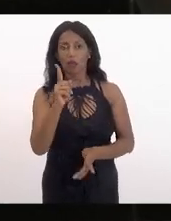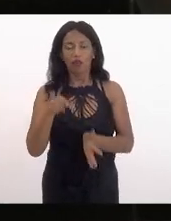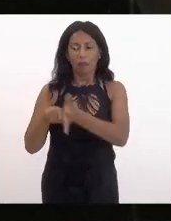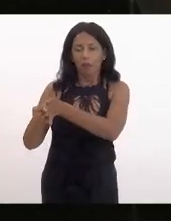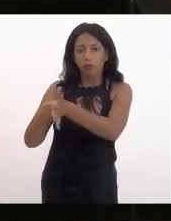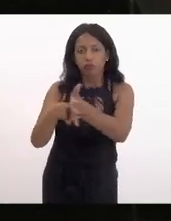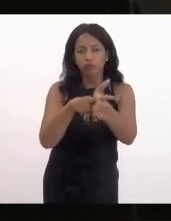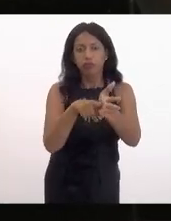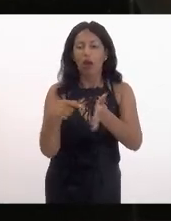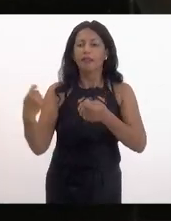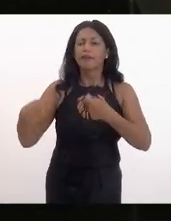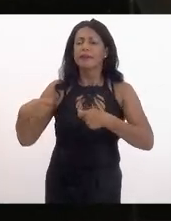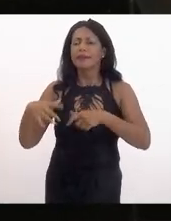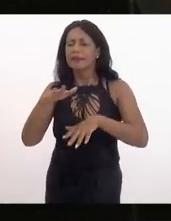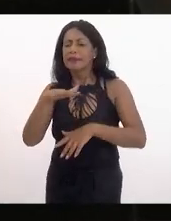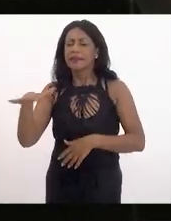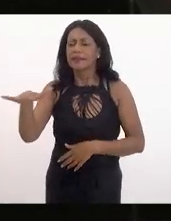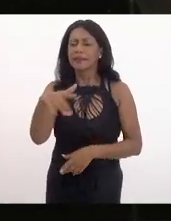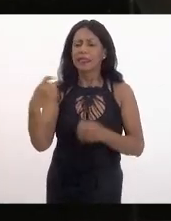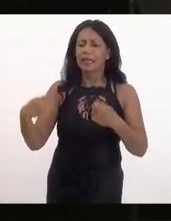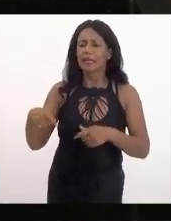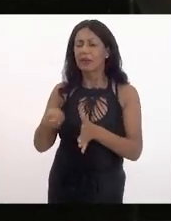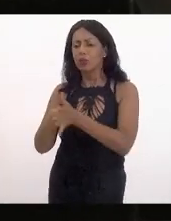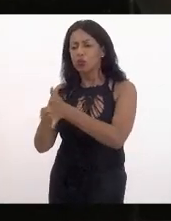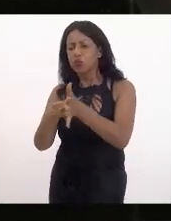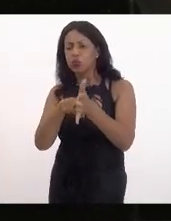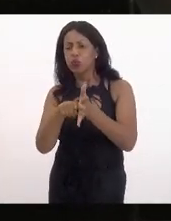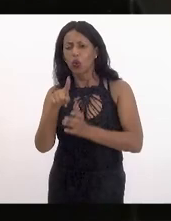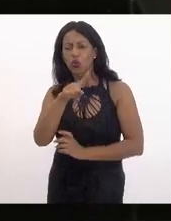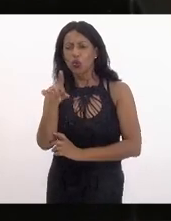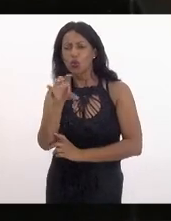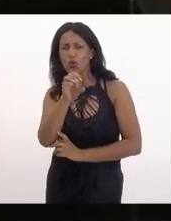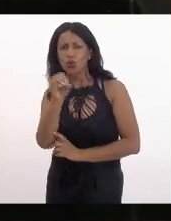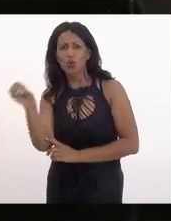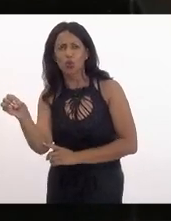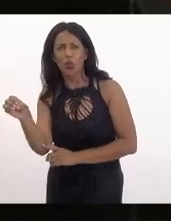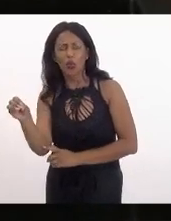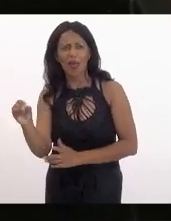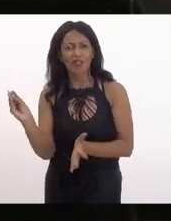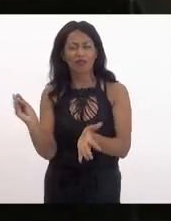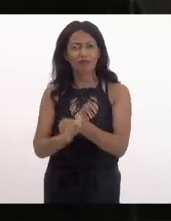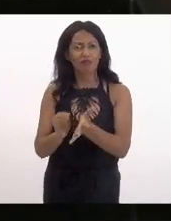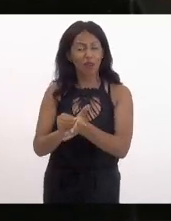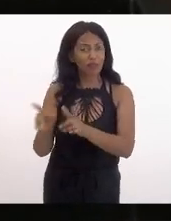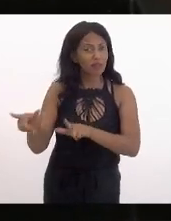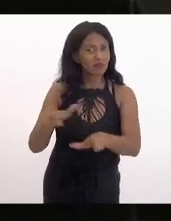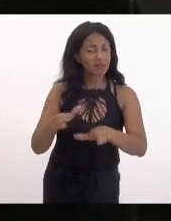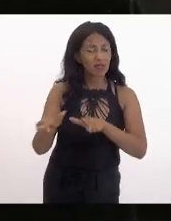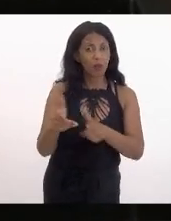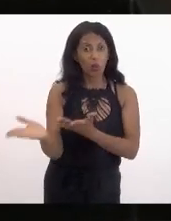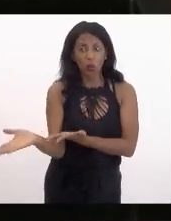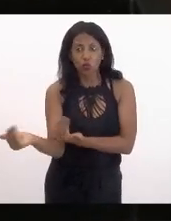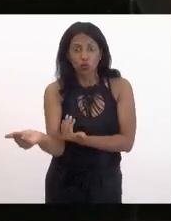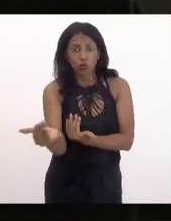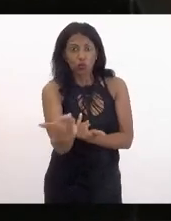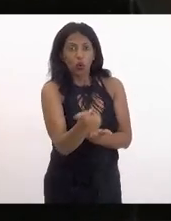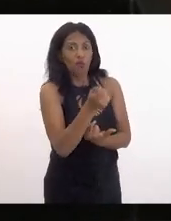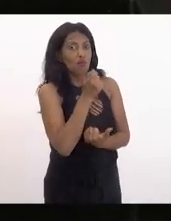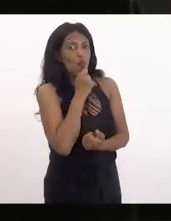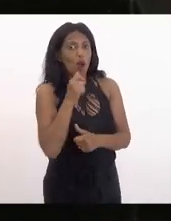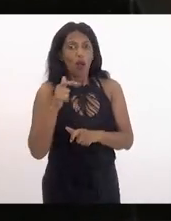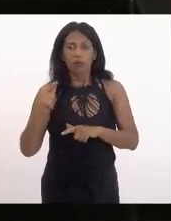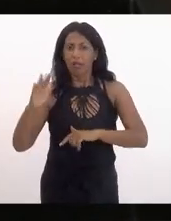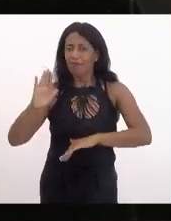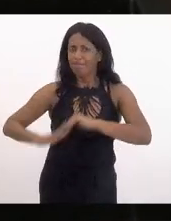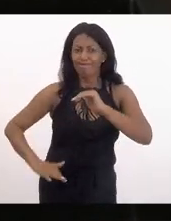nada necessidade a zona oeste é um dos maiores índices de desemprego EA Juventude não tem mão de